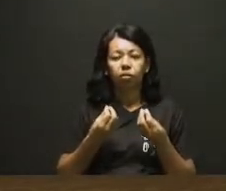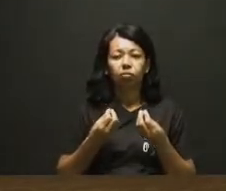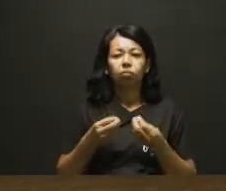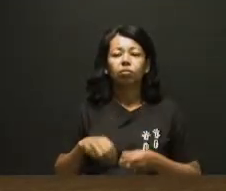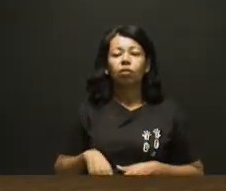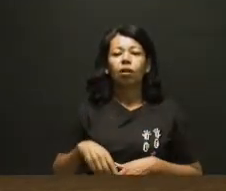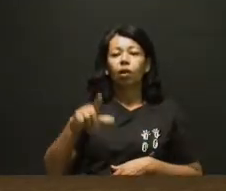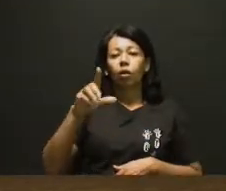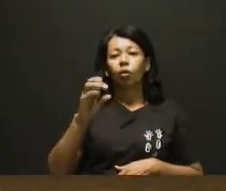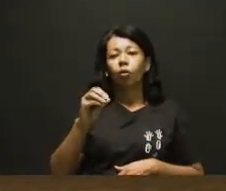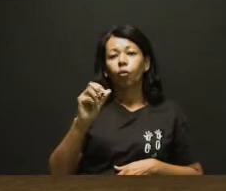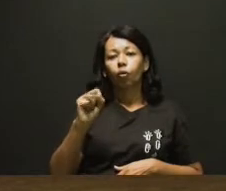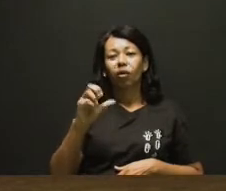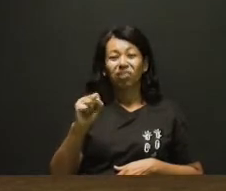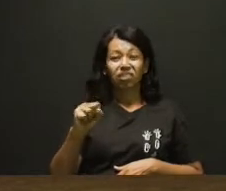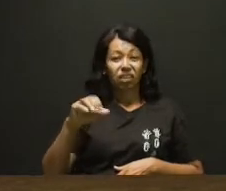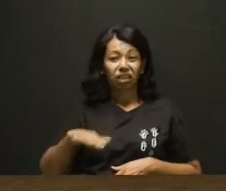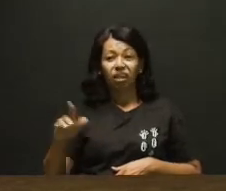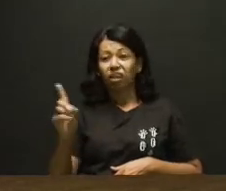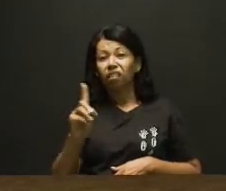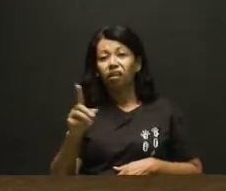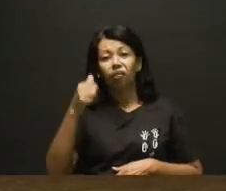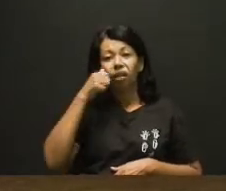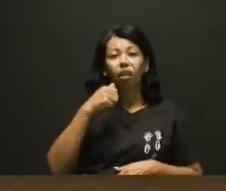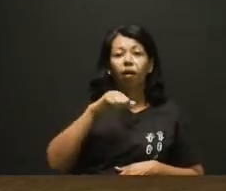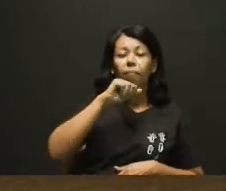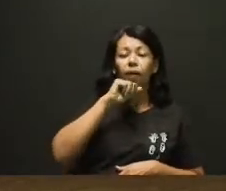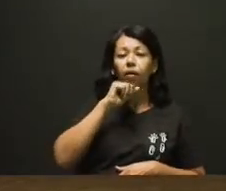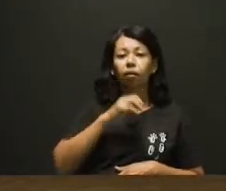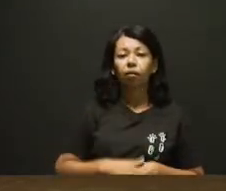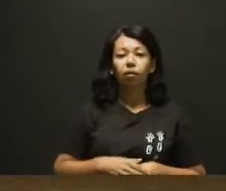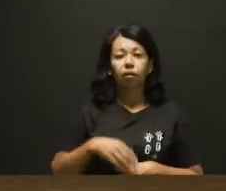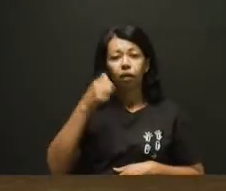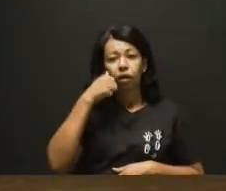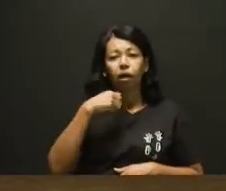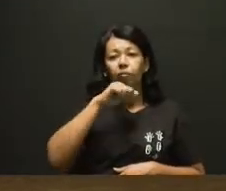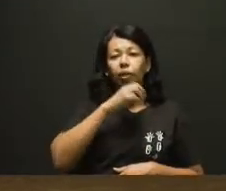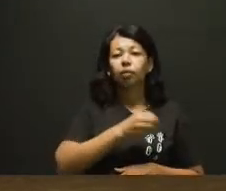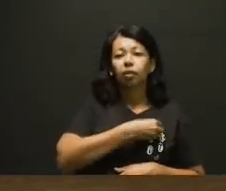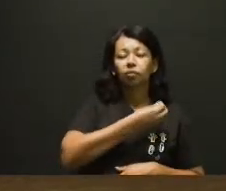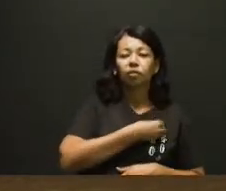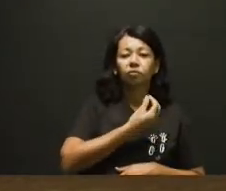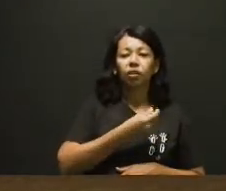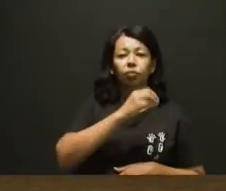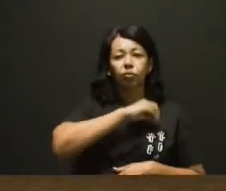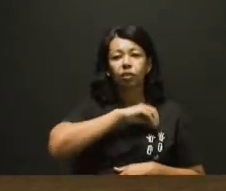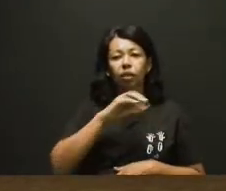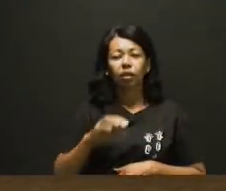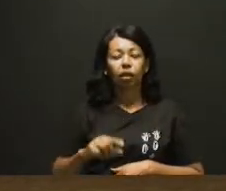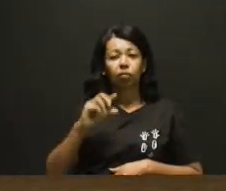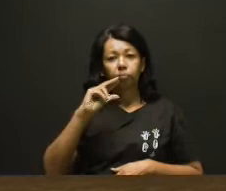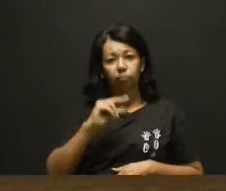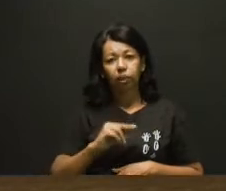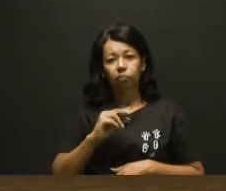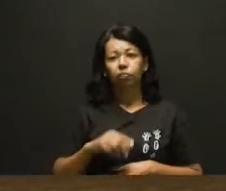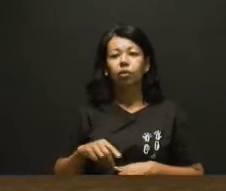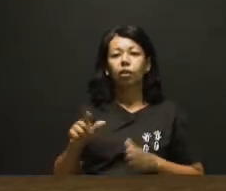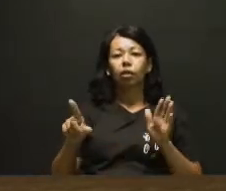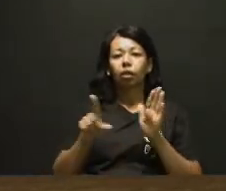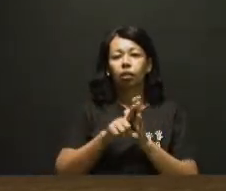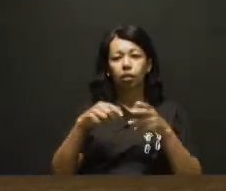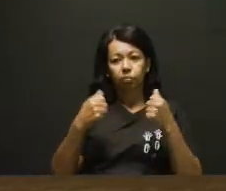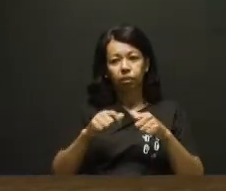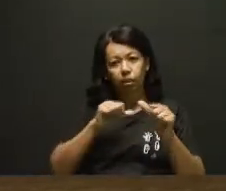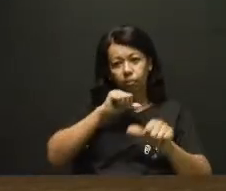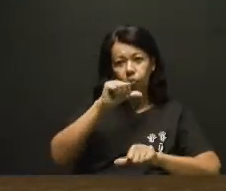e da mãe tá tudo errado a mãe tem que viver com o salário mínimo com seu filho de necessidade especial a lei tem que mudar as